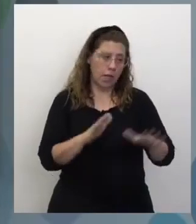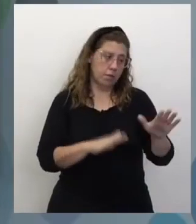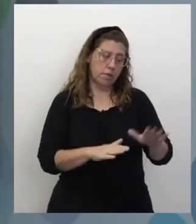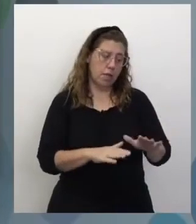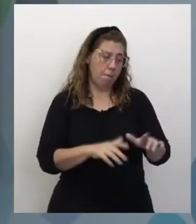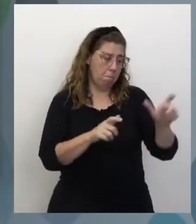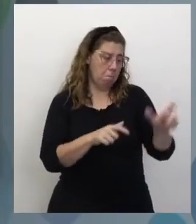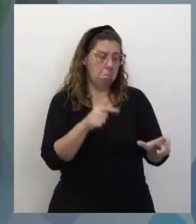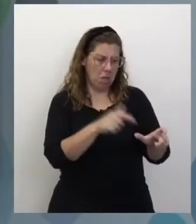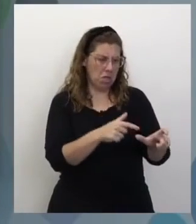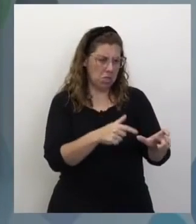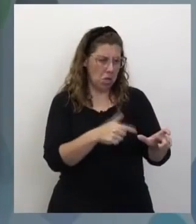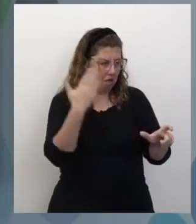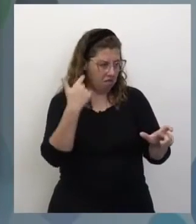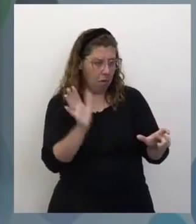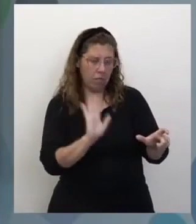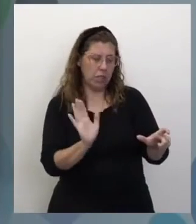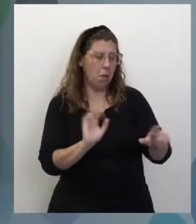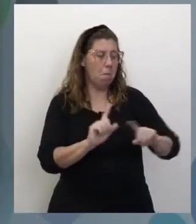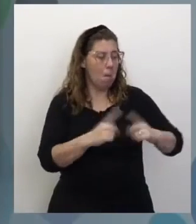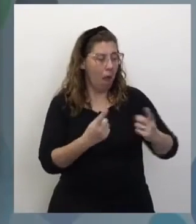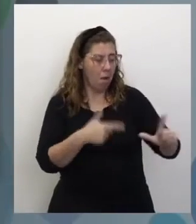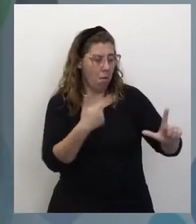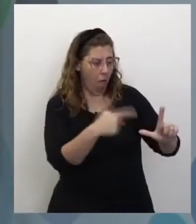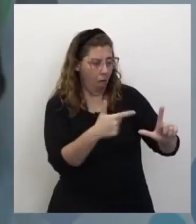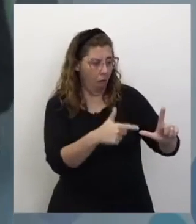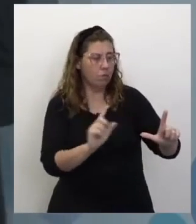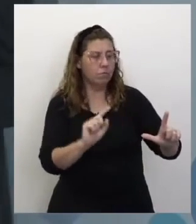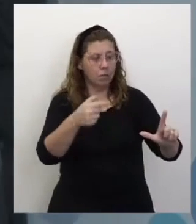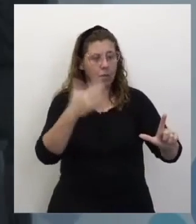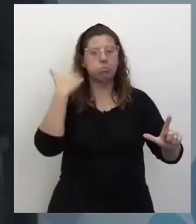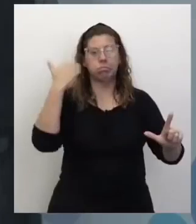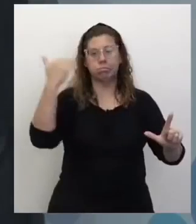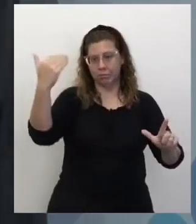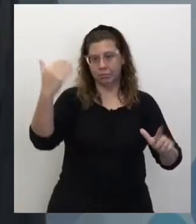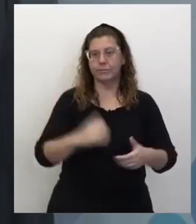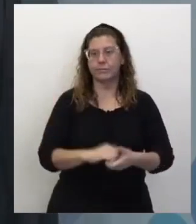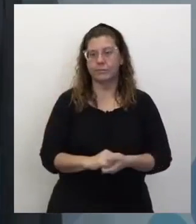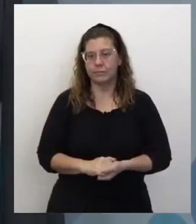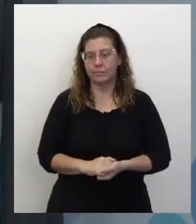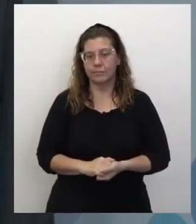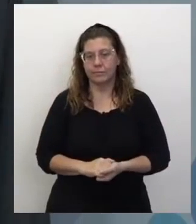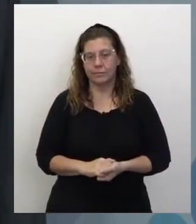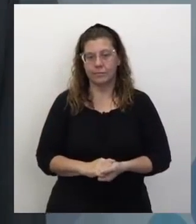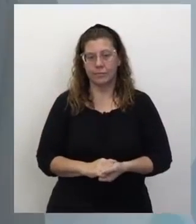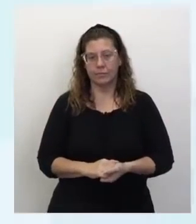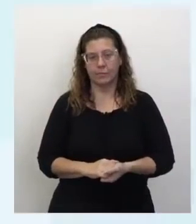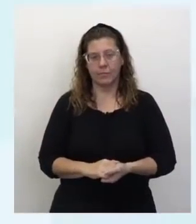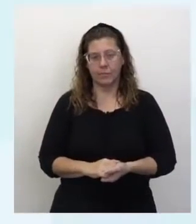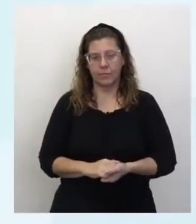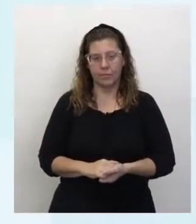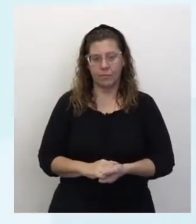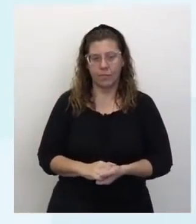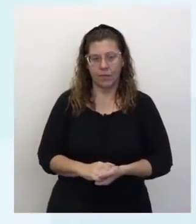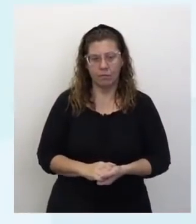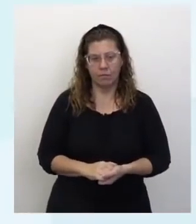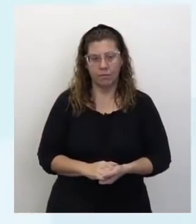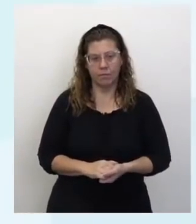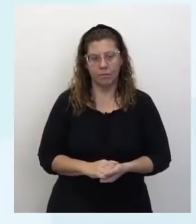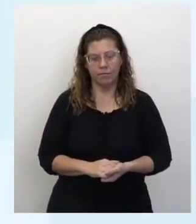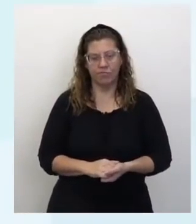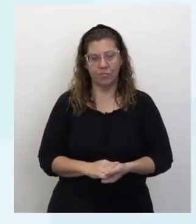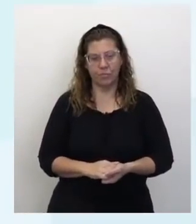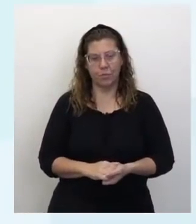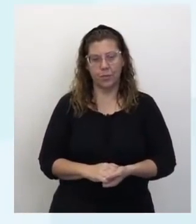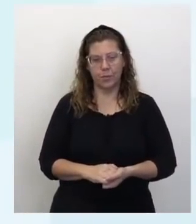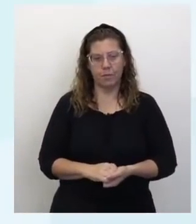famosa, mas o meme vira... Eu estou falando para que vocês virarem memes também, tá, gente? Não interpreta errado. Ah, sim, nobody should get offended by